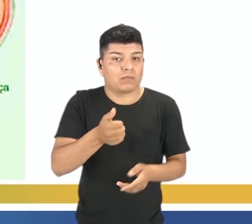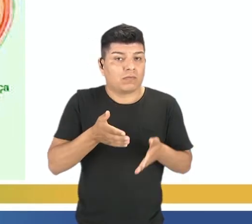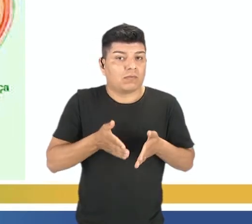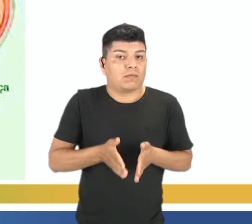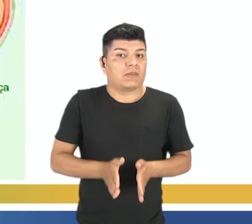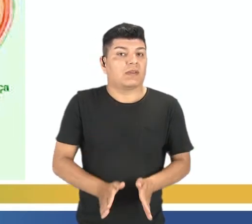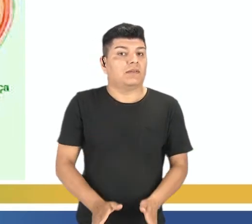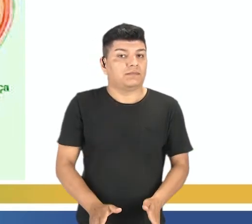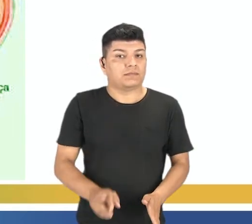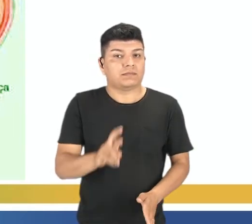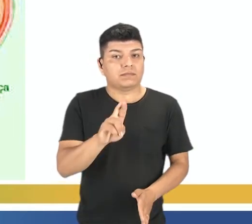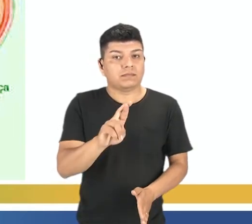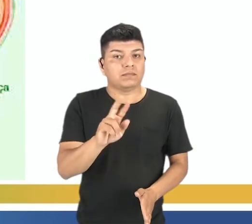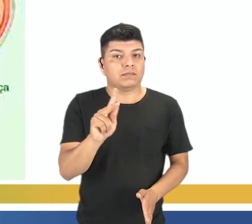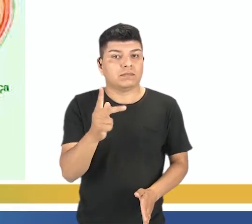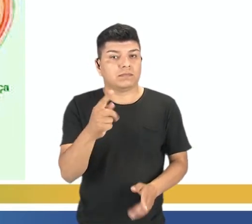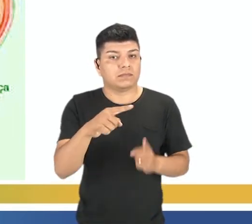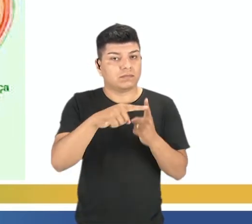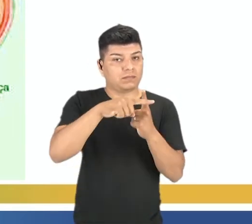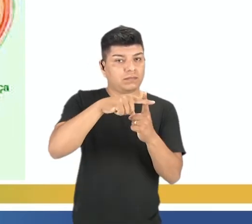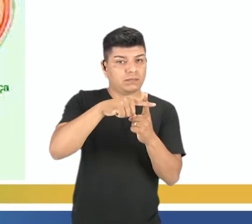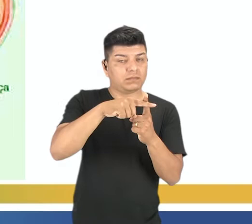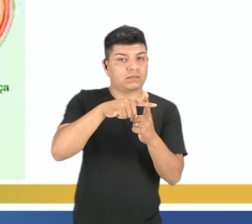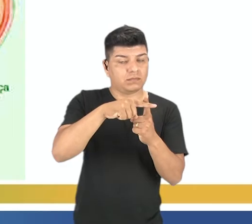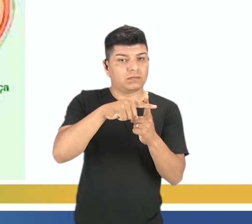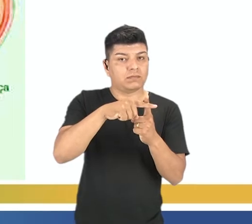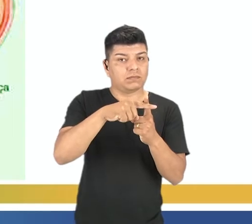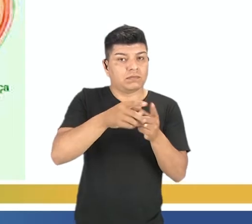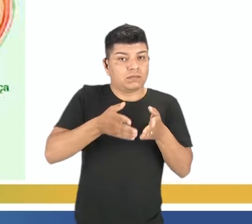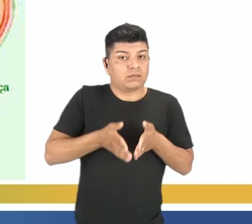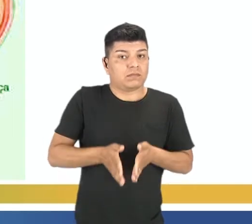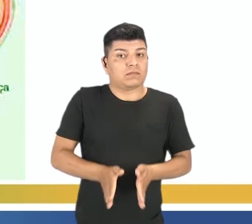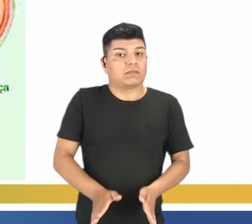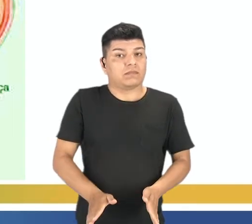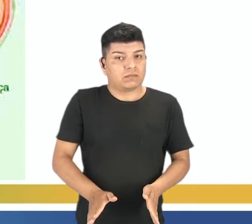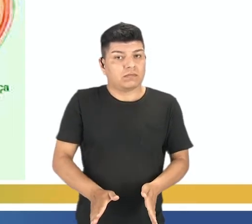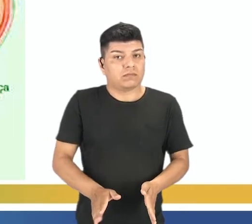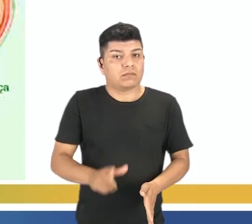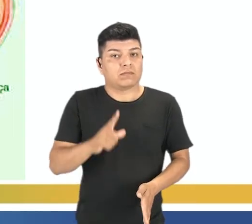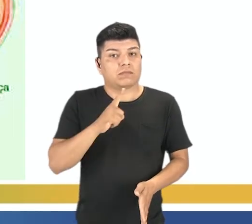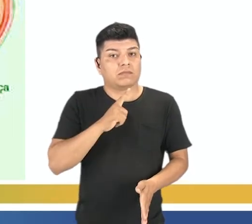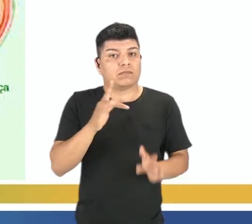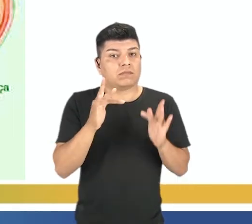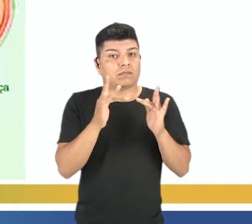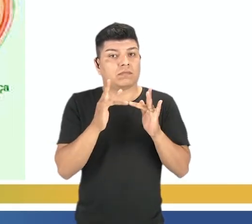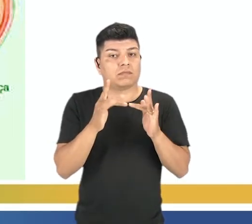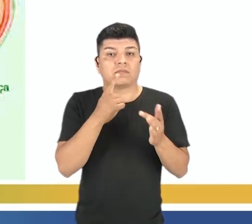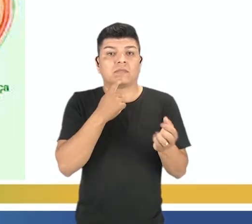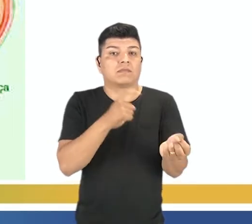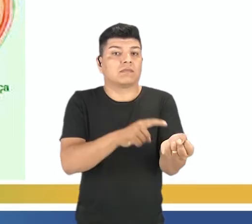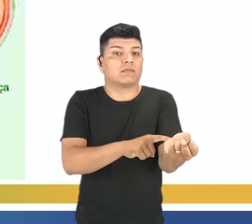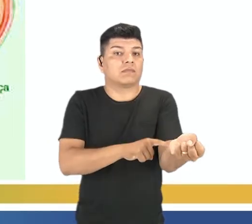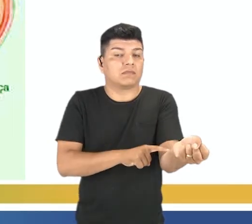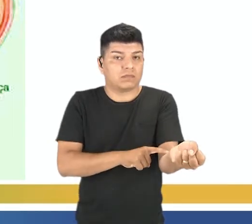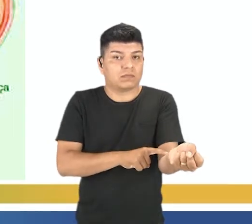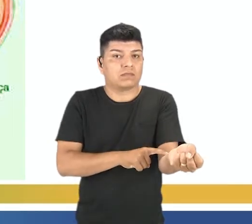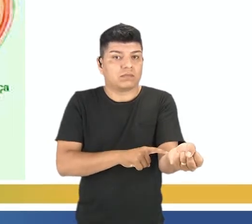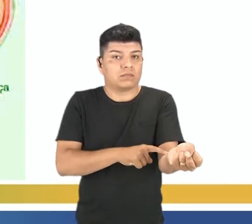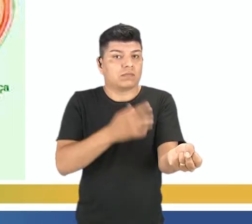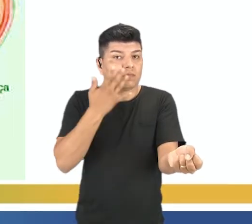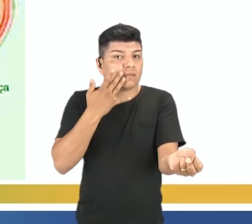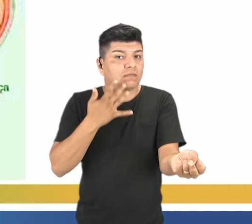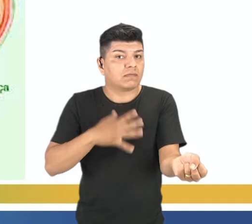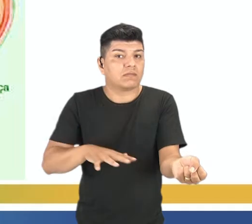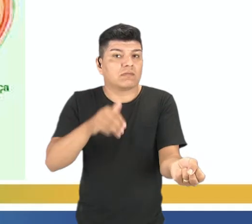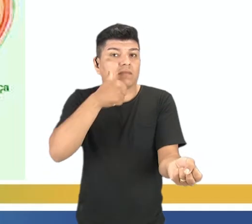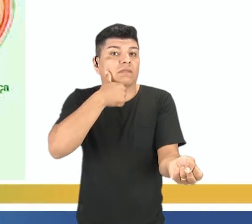nascer, né, RH positivo, no momento do parto, vai ter o contato do sangue do feto com a mãe